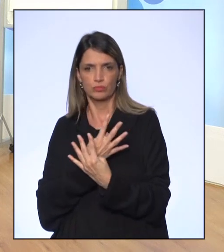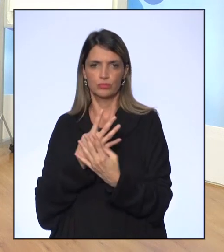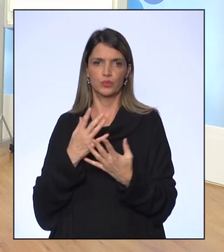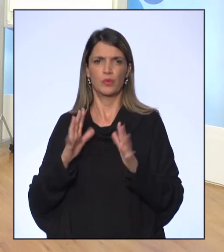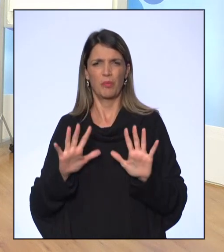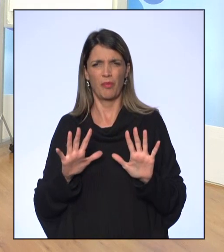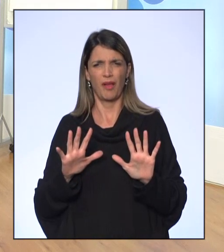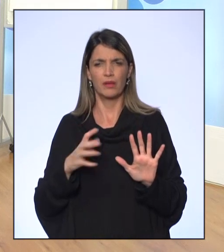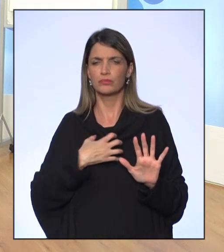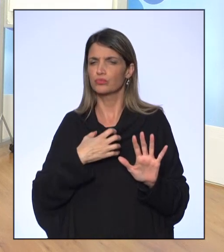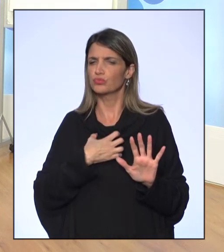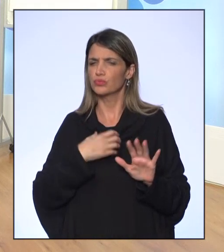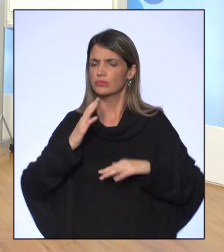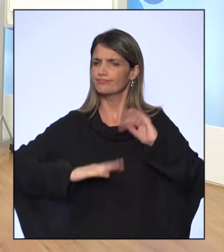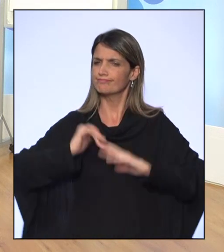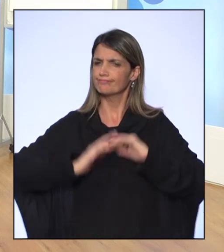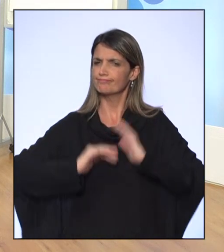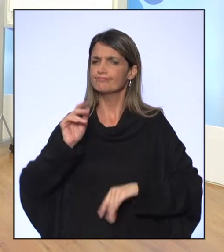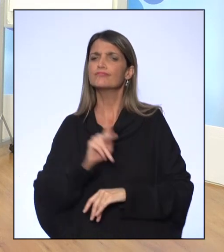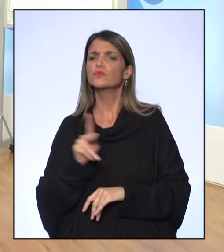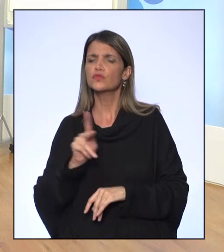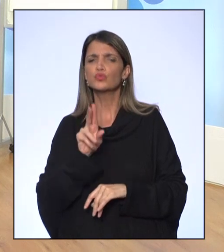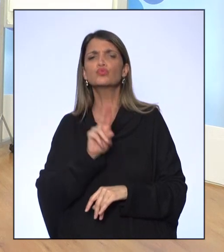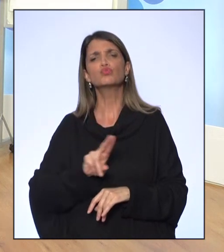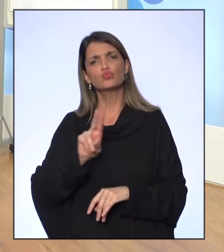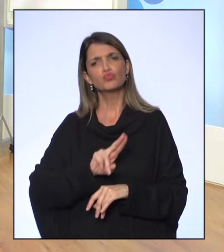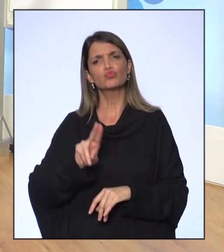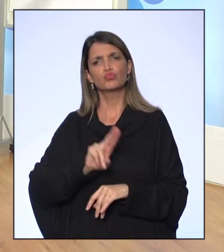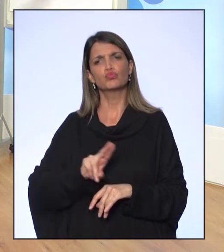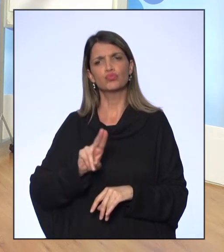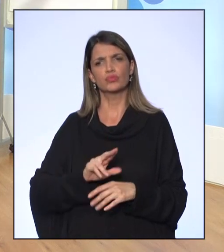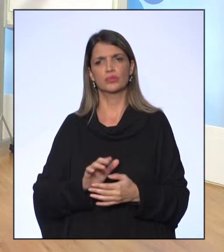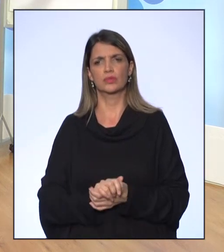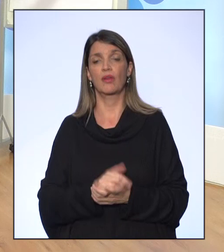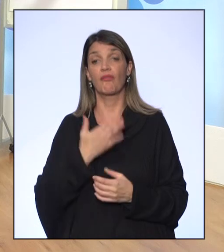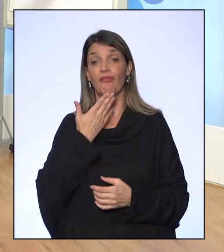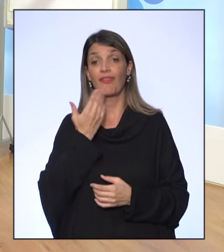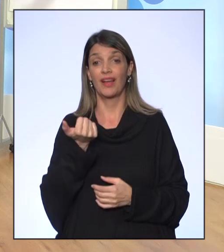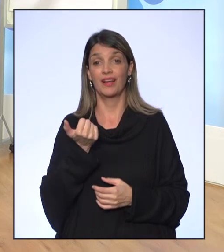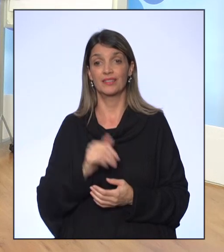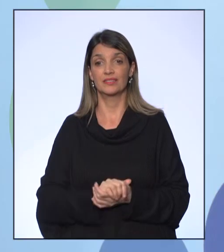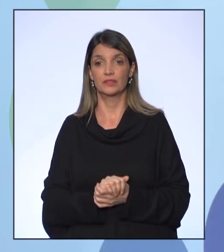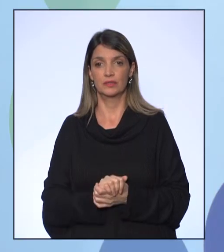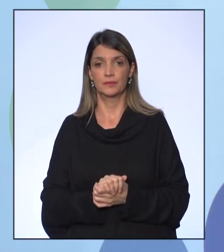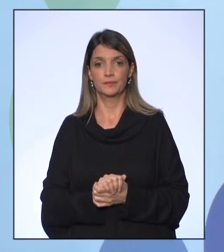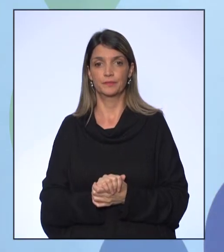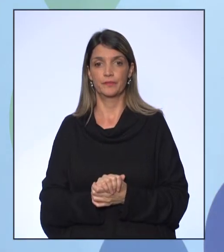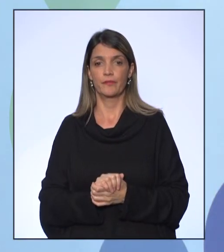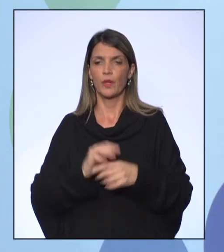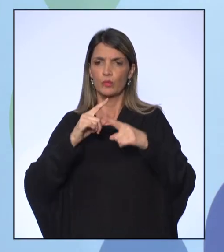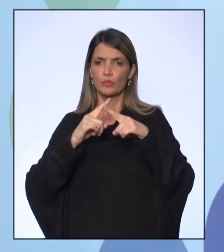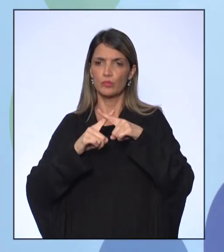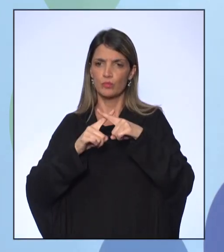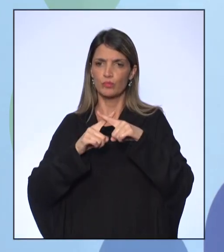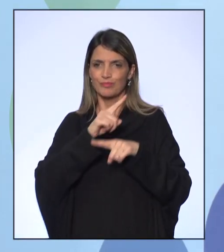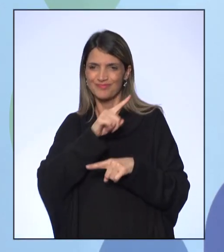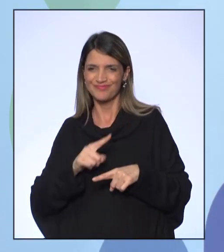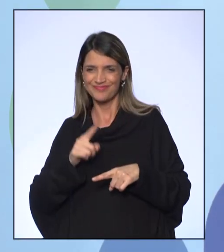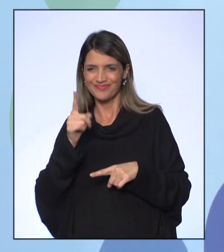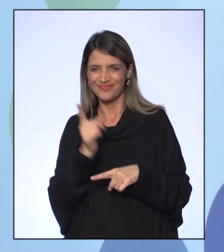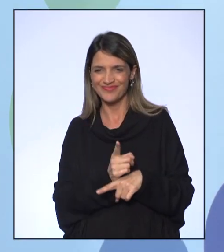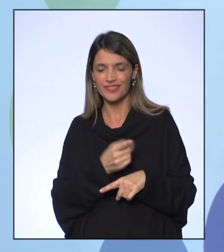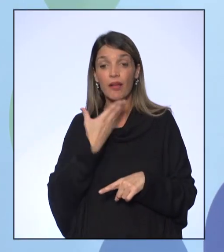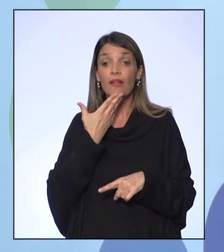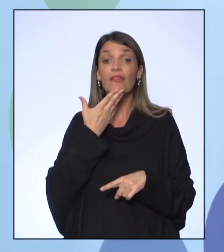Mas é um jeito prático que muitos professores usam e que acaba dando certo, né? Isso mesmo. Essa multiplicação que a gente chama de cruzada aqui facilita